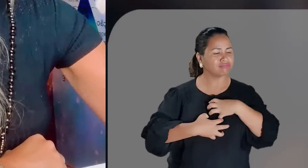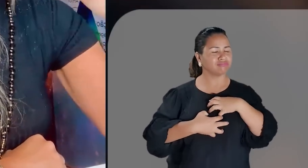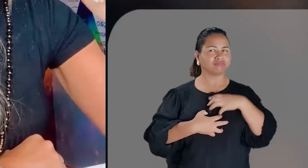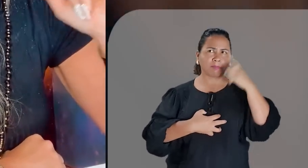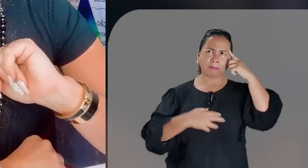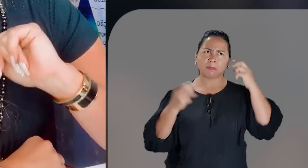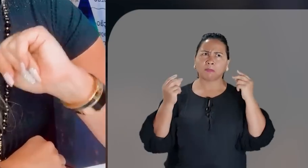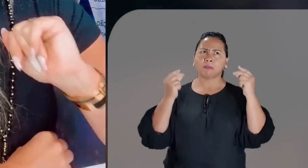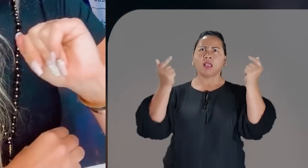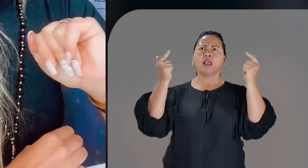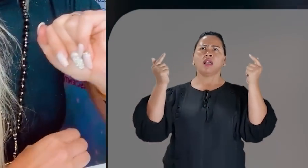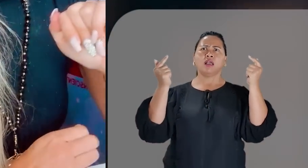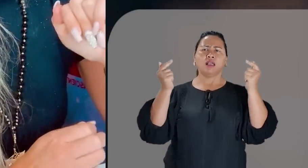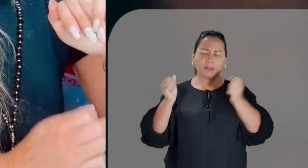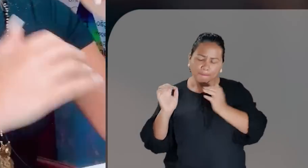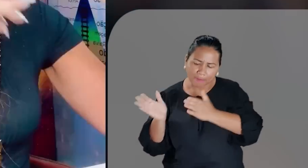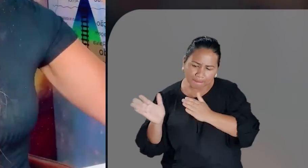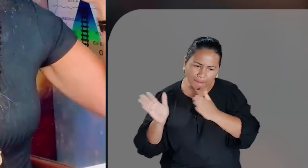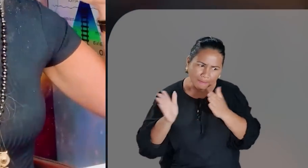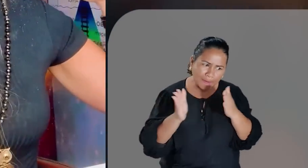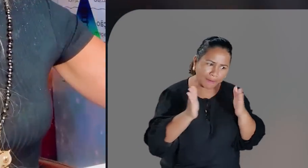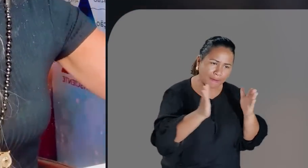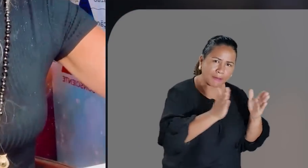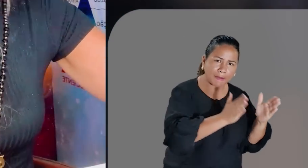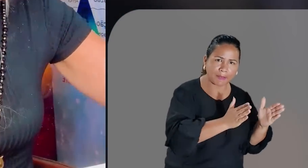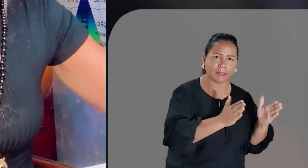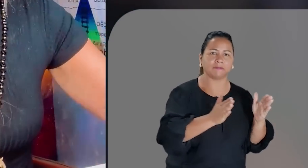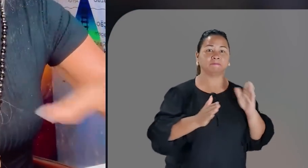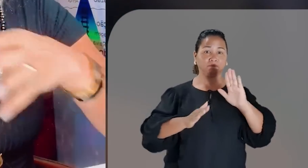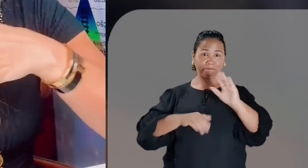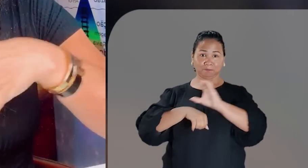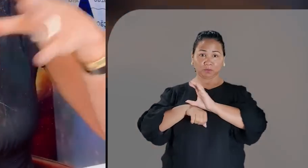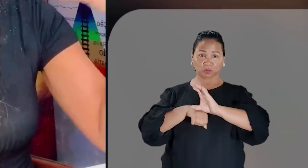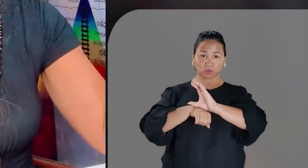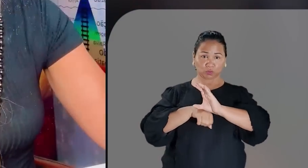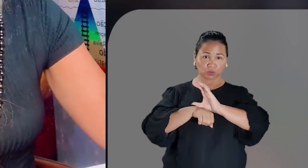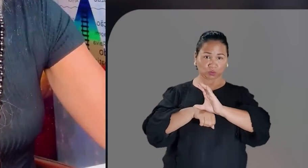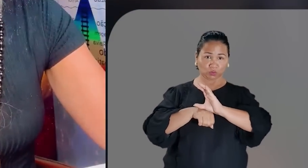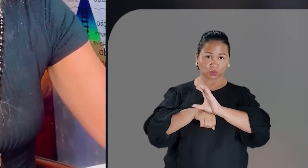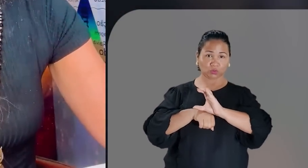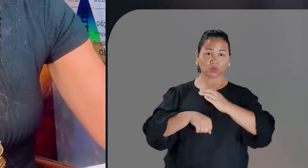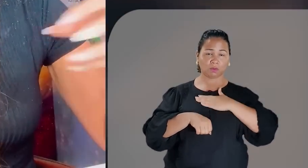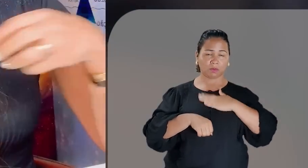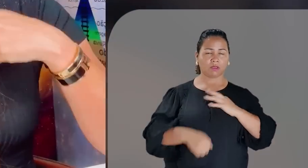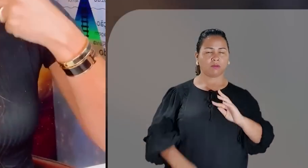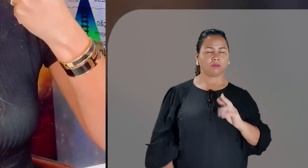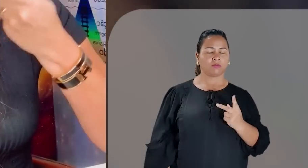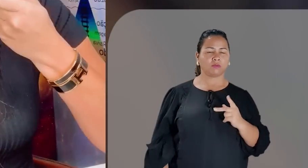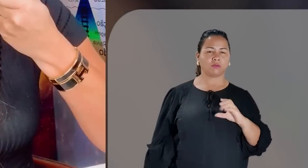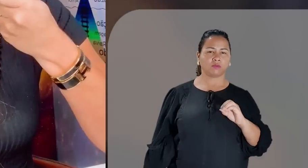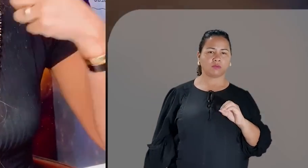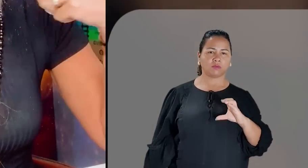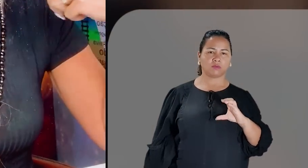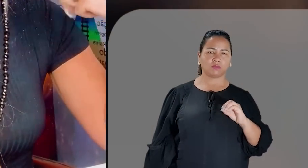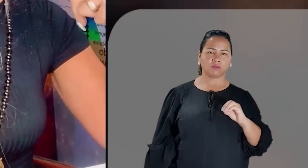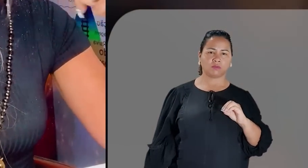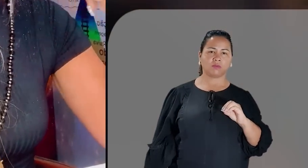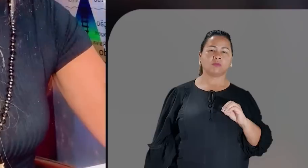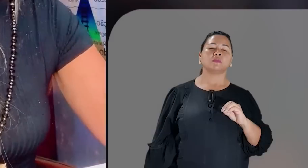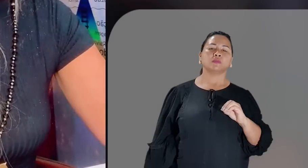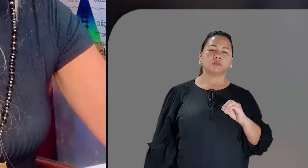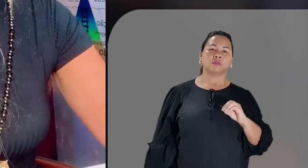tem ferramentas. Porque quando você passa por todo o processo de um holococriador, onde você aprende